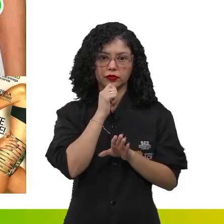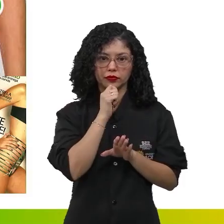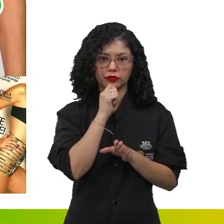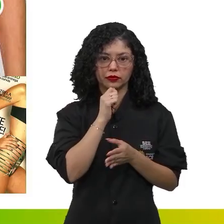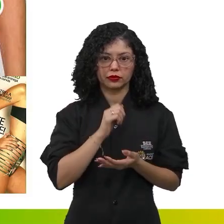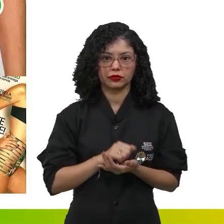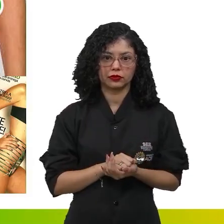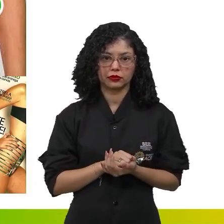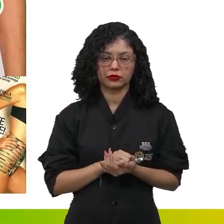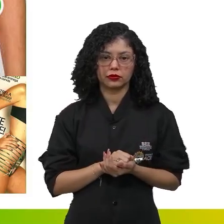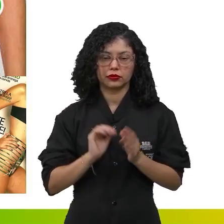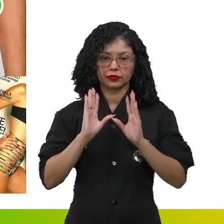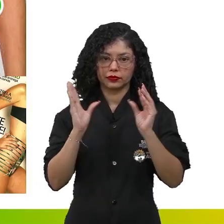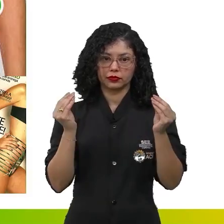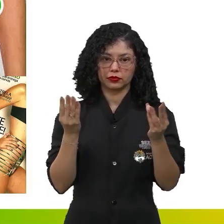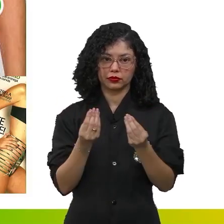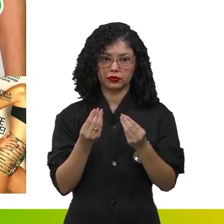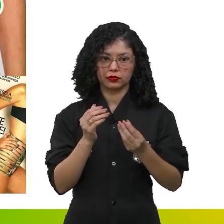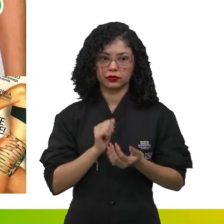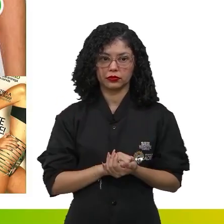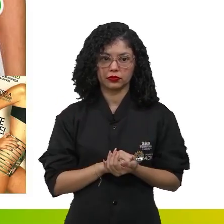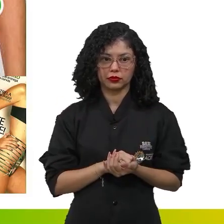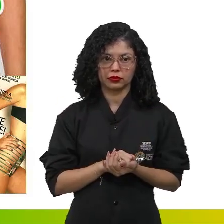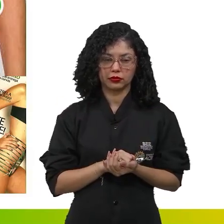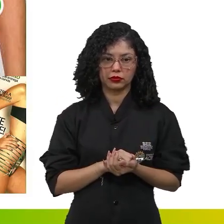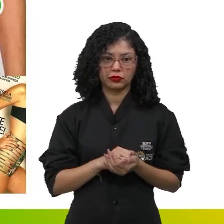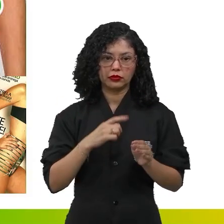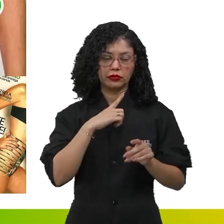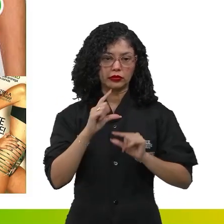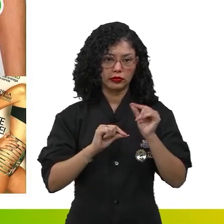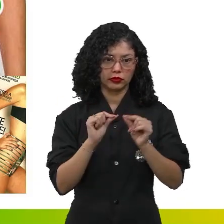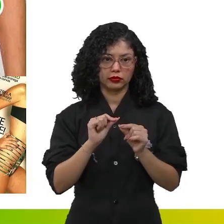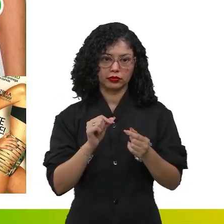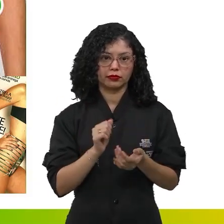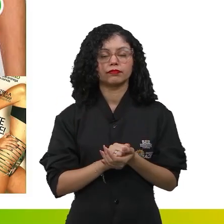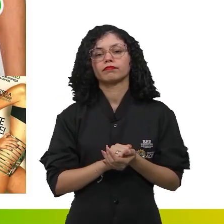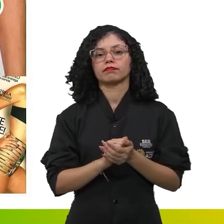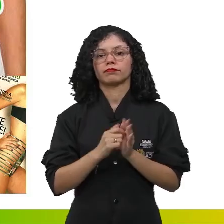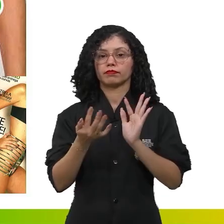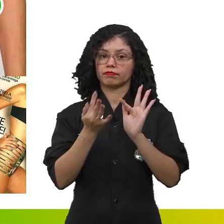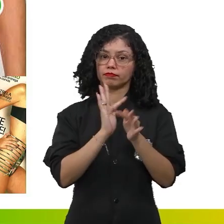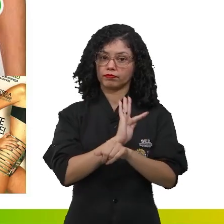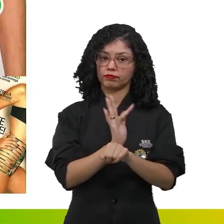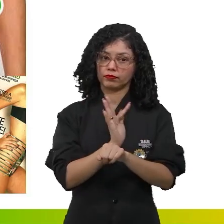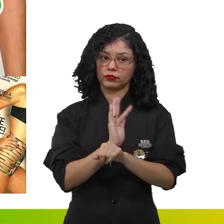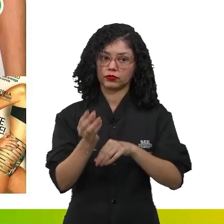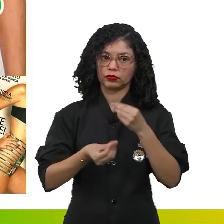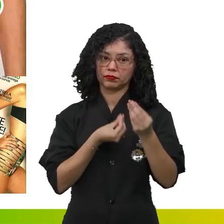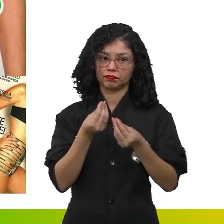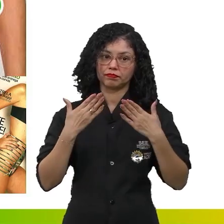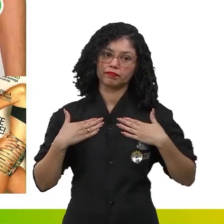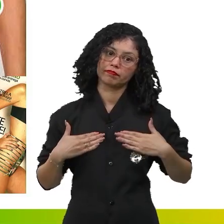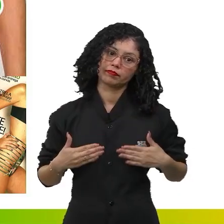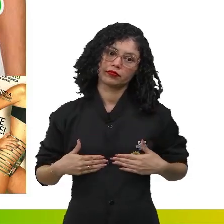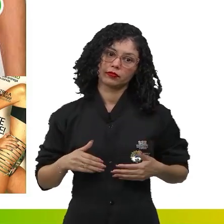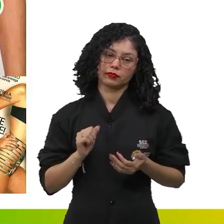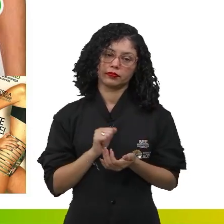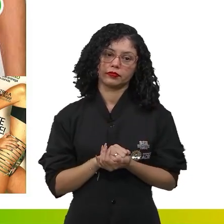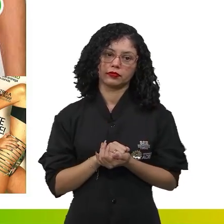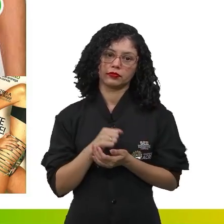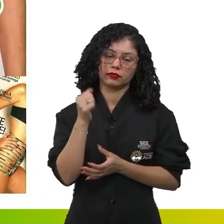ó, a substância, basicamente é um filme que retrata como o corpo